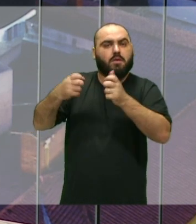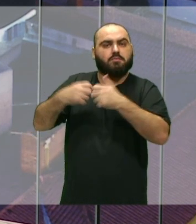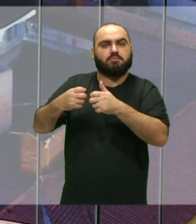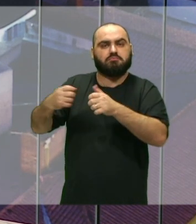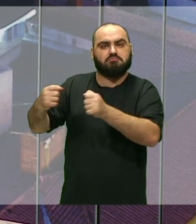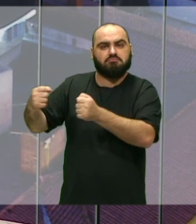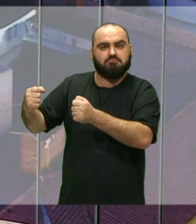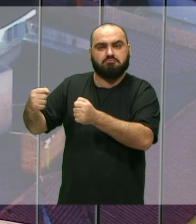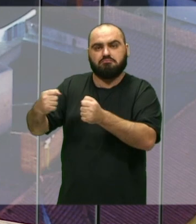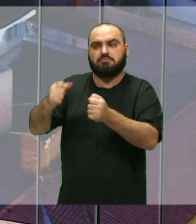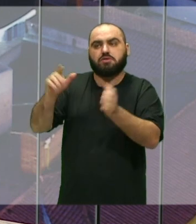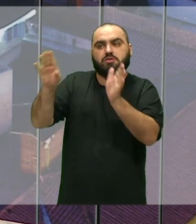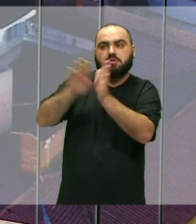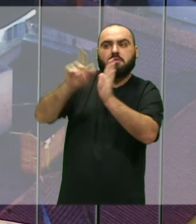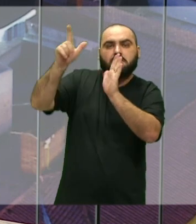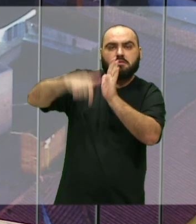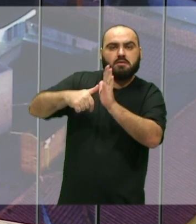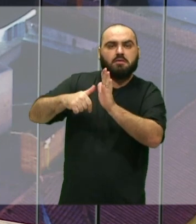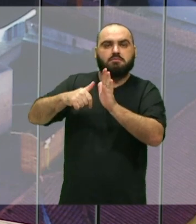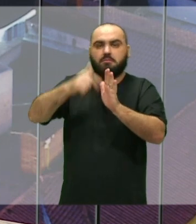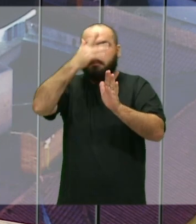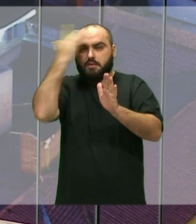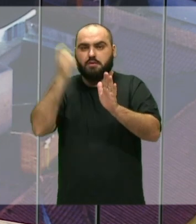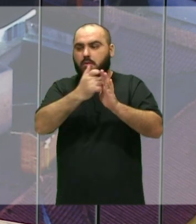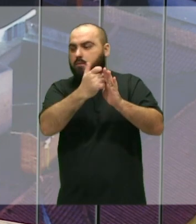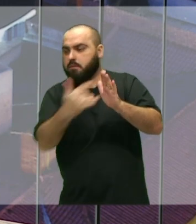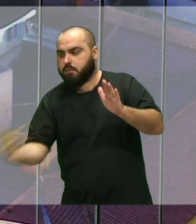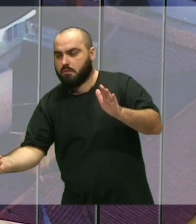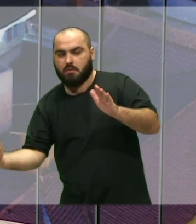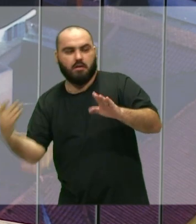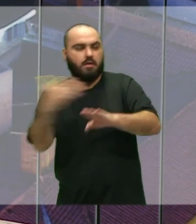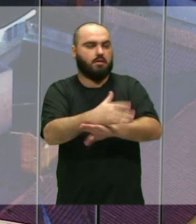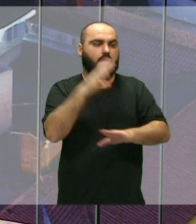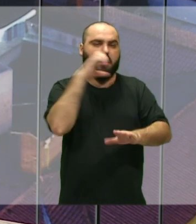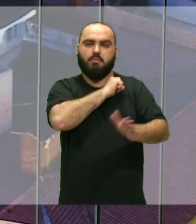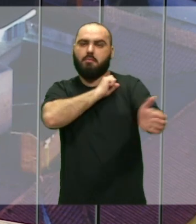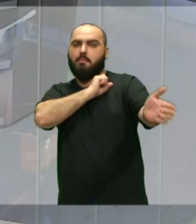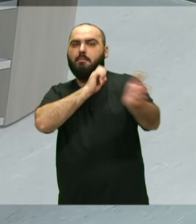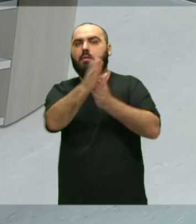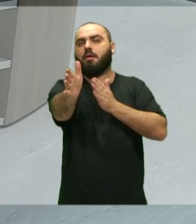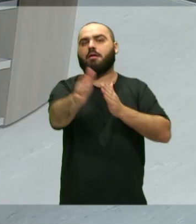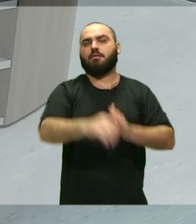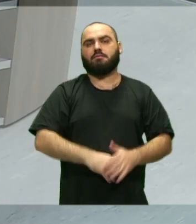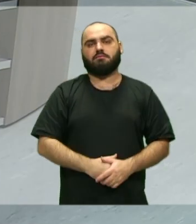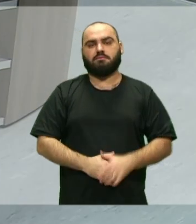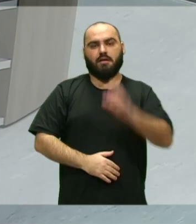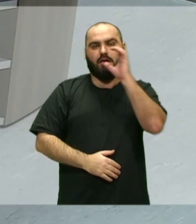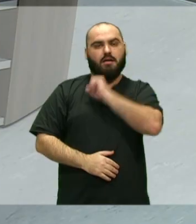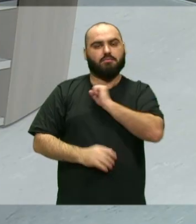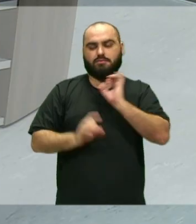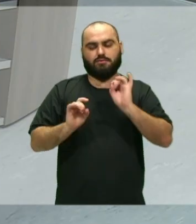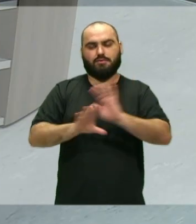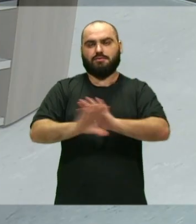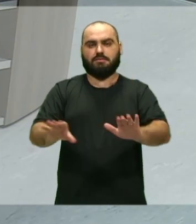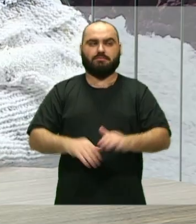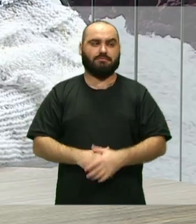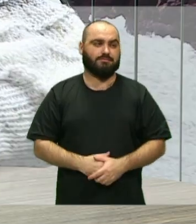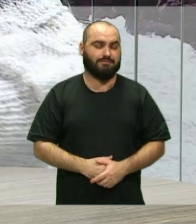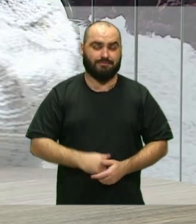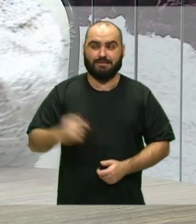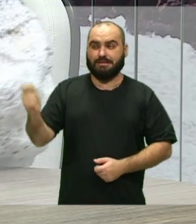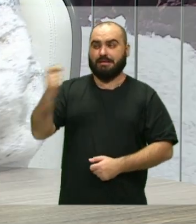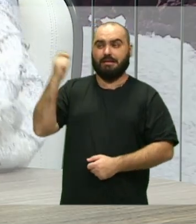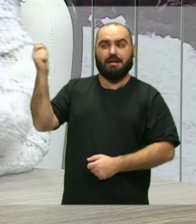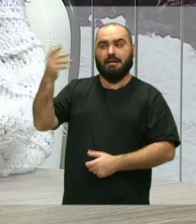O motorista chegou atrasado, só queria desembarcar o pessoal, embarcar tudo que tinha que embarcar e ir embora. Entendeu? E isso é muito grave. A